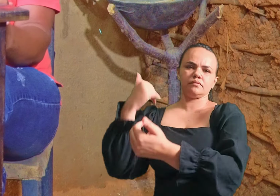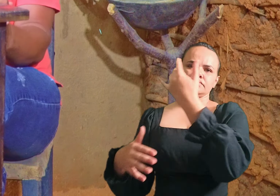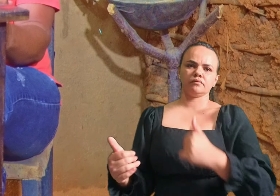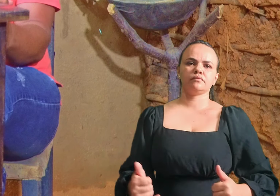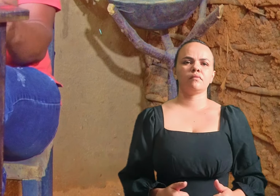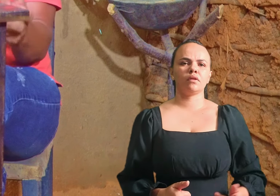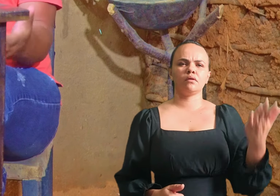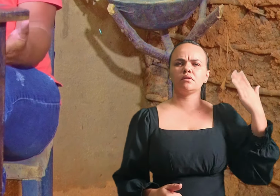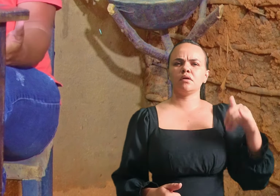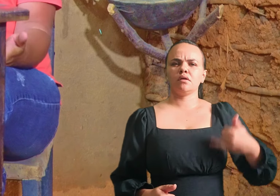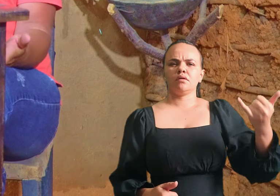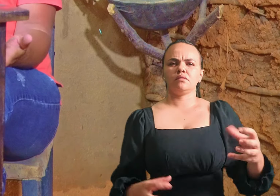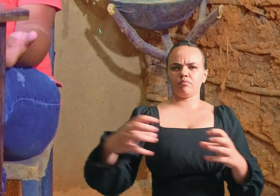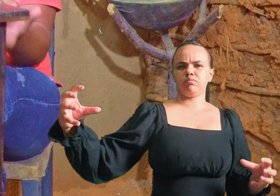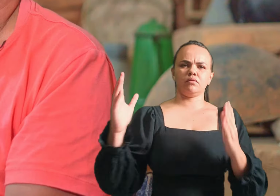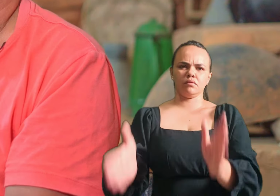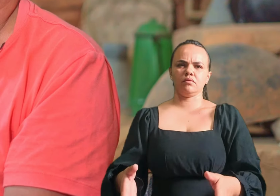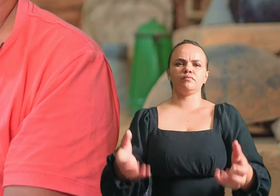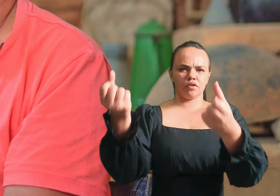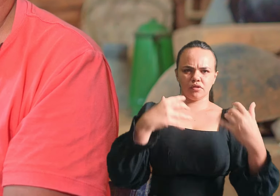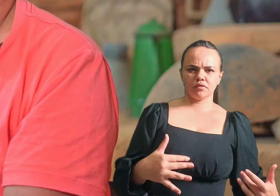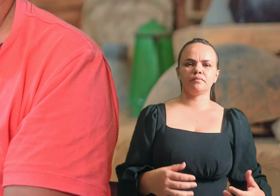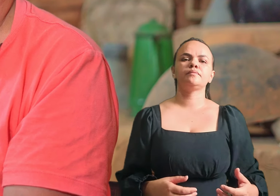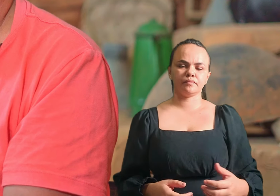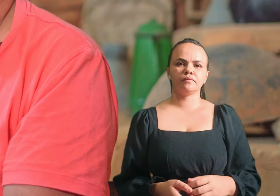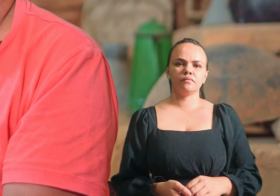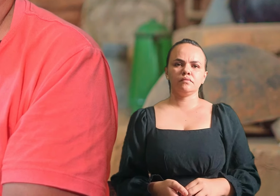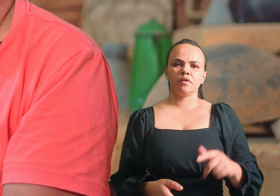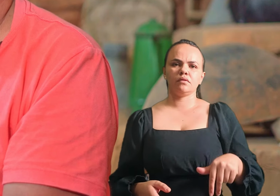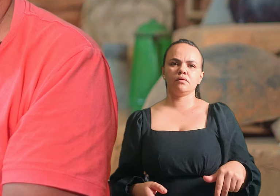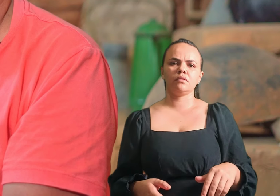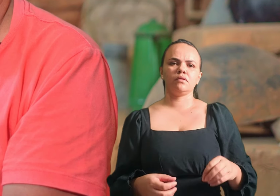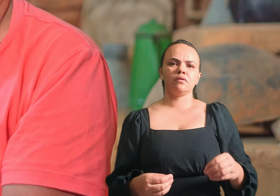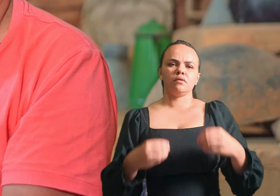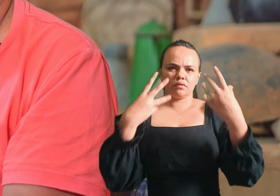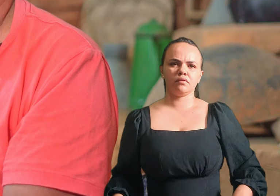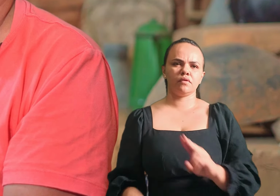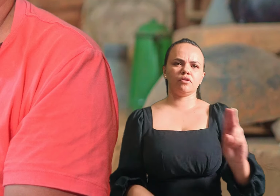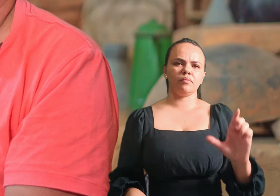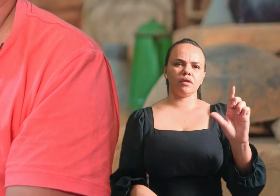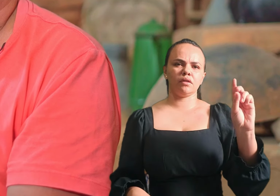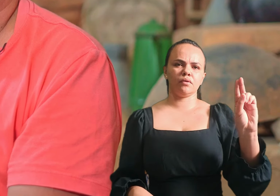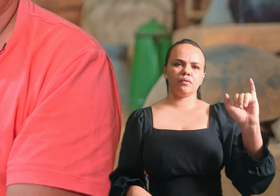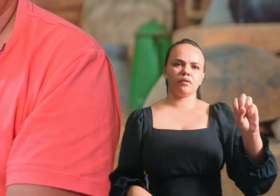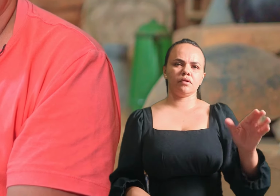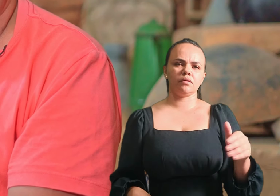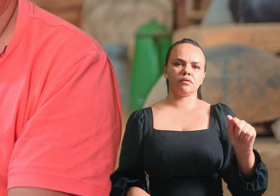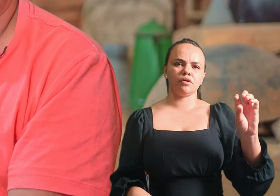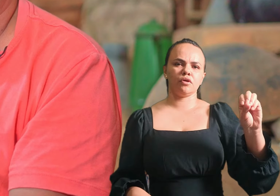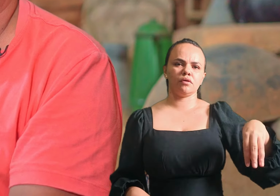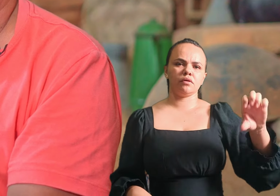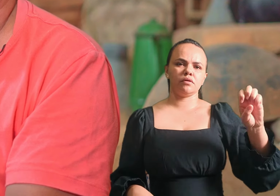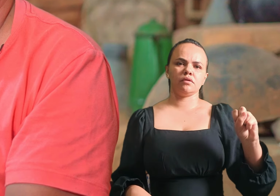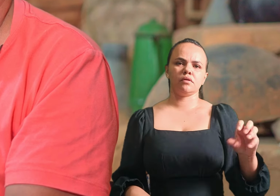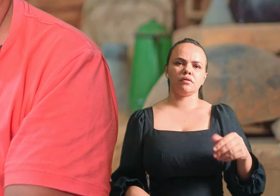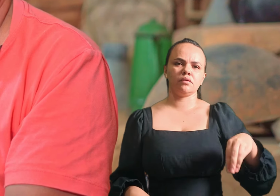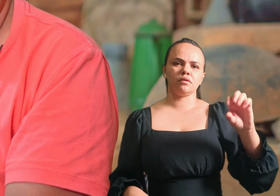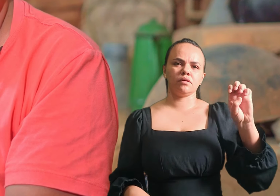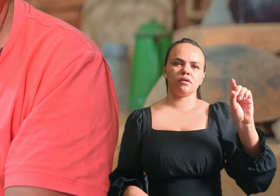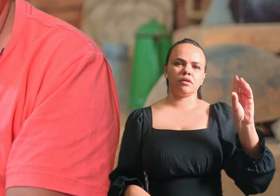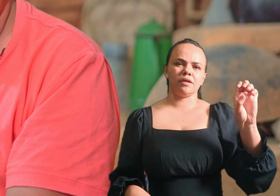hoje eles dizem que que o nome do fundador era Lu Gomes de e que luí Gomes veio para cá acompanhado do seu